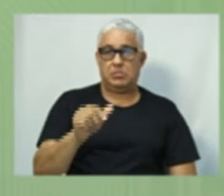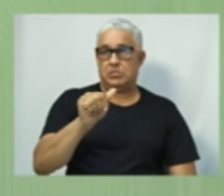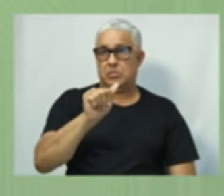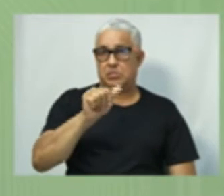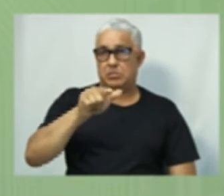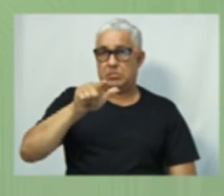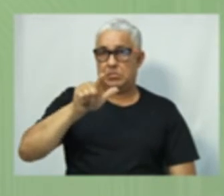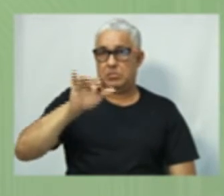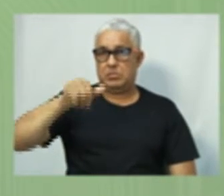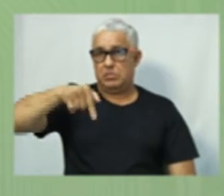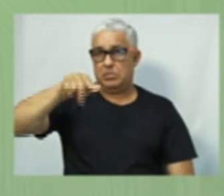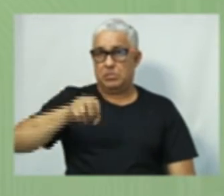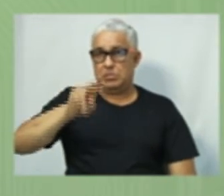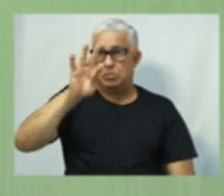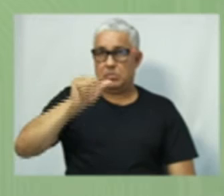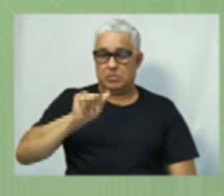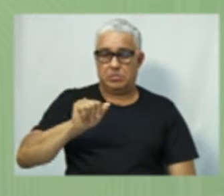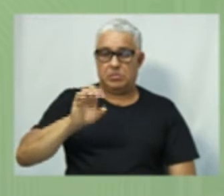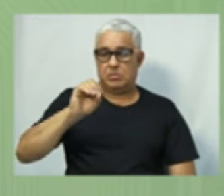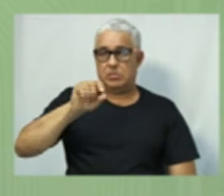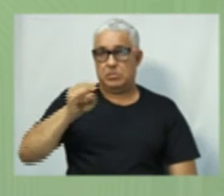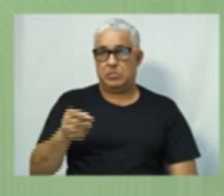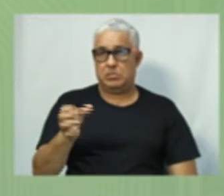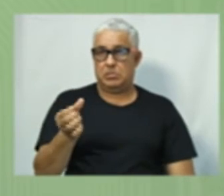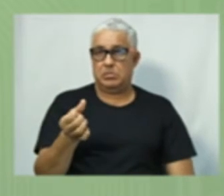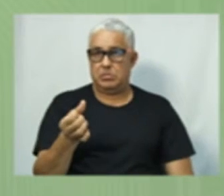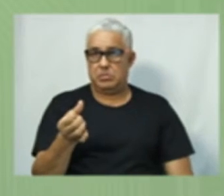0,65. Qual o valor a ser pago?